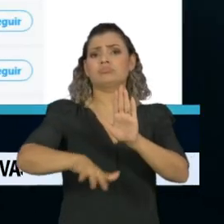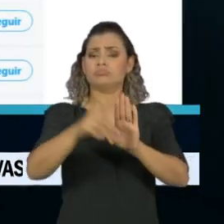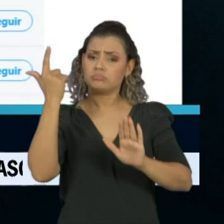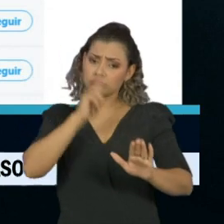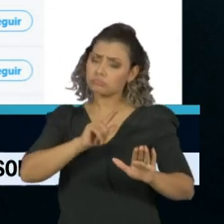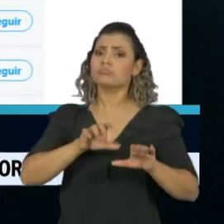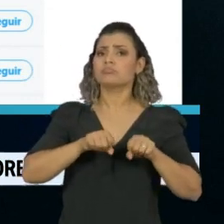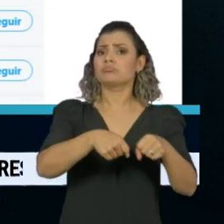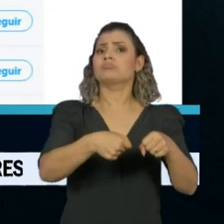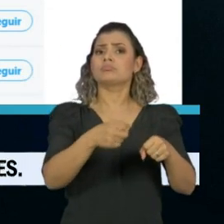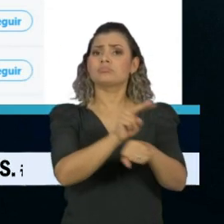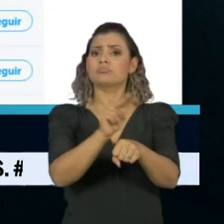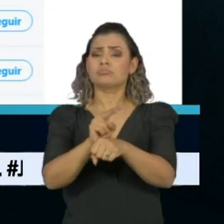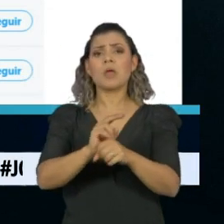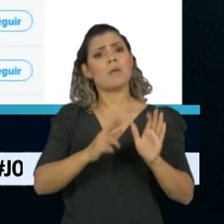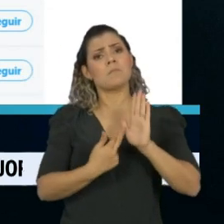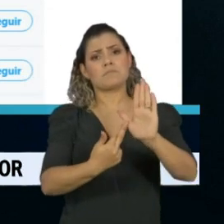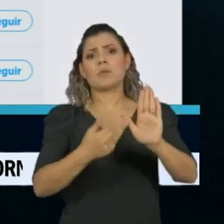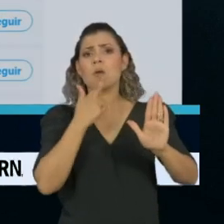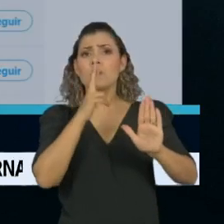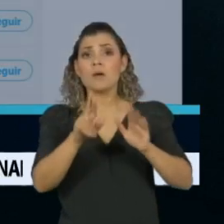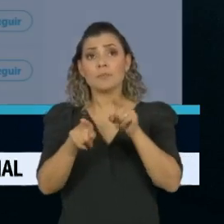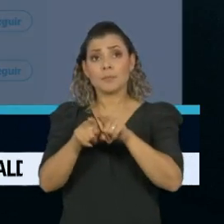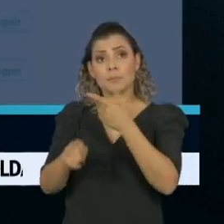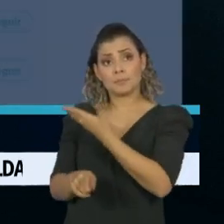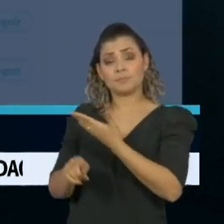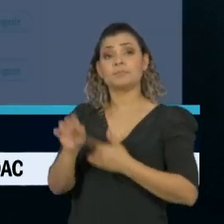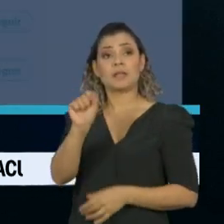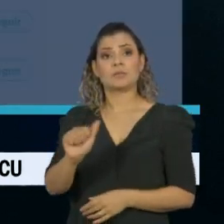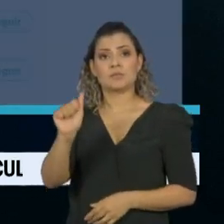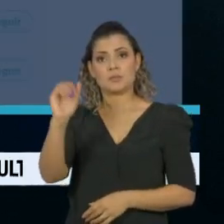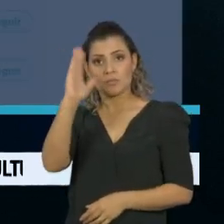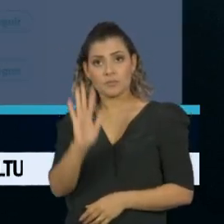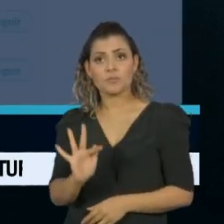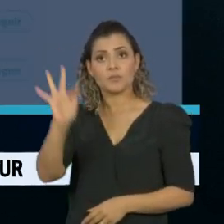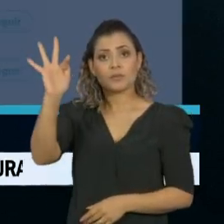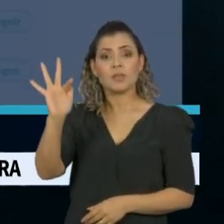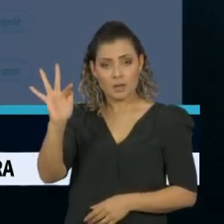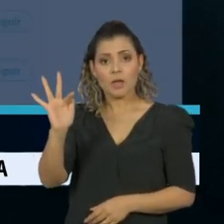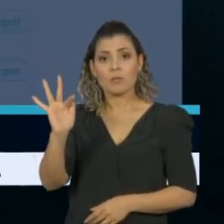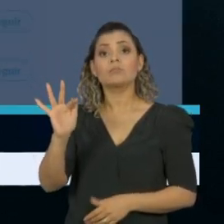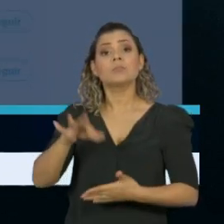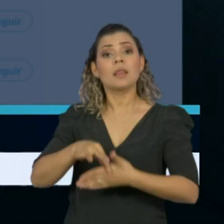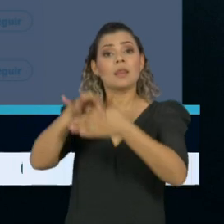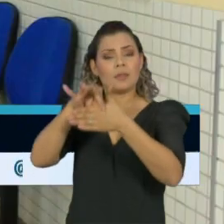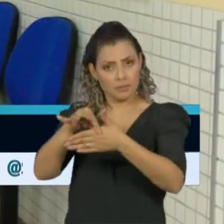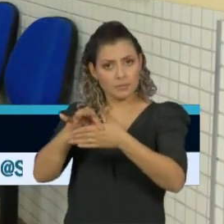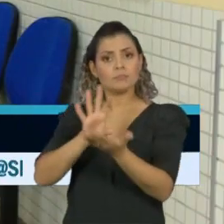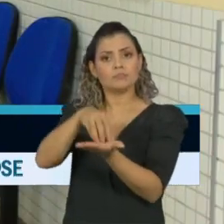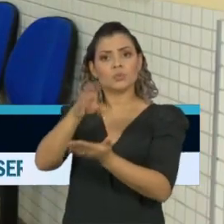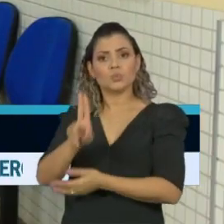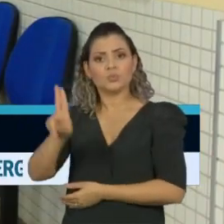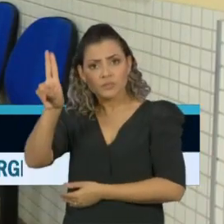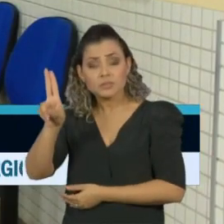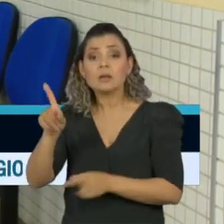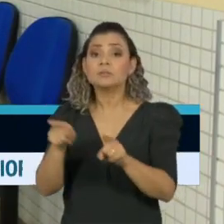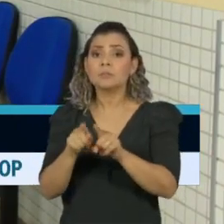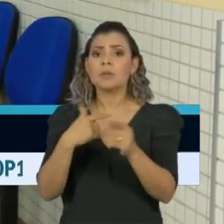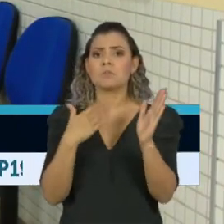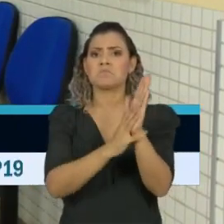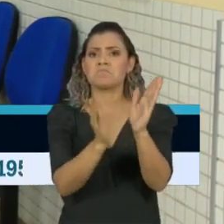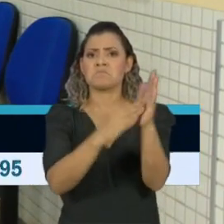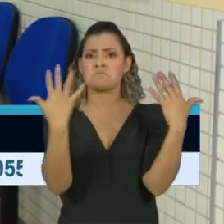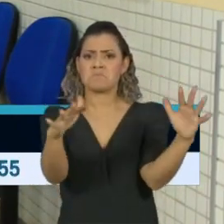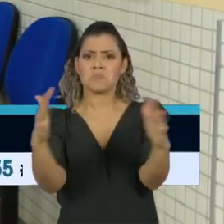como da associação nacional dos dirigentes das instituições federais de ensino superior a andifes diz que a decisão merece todo o